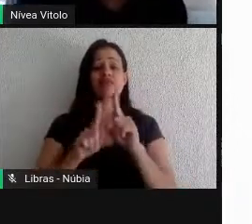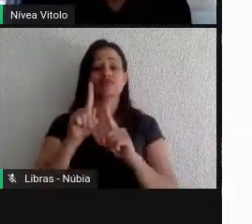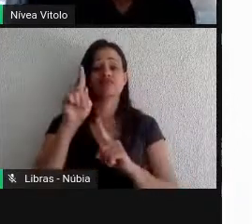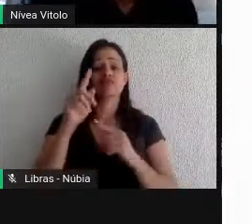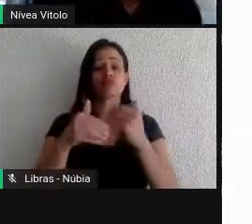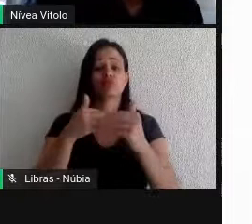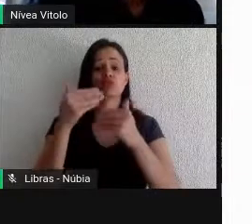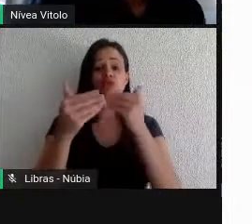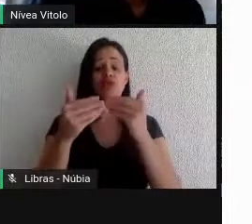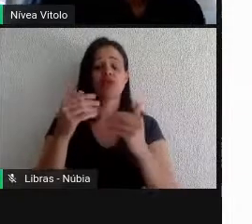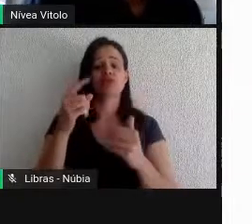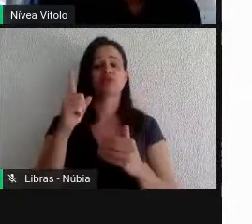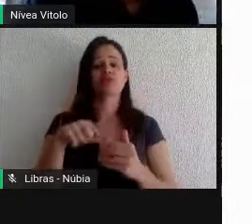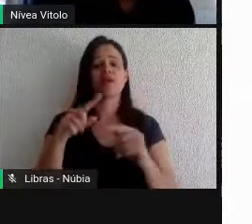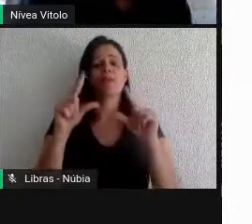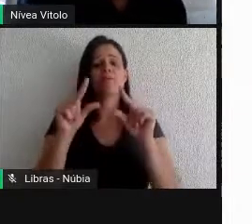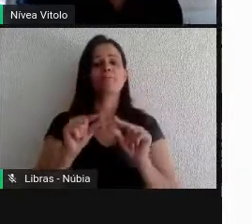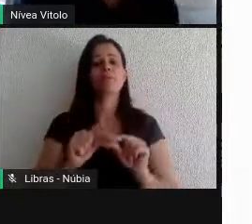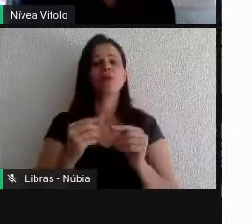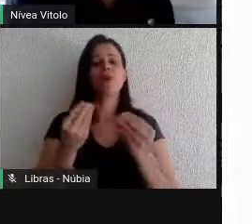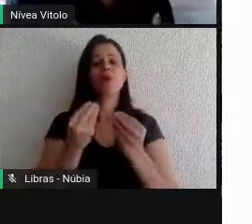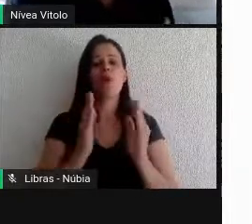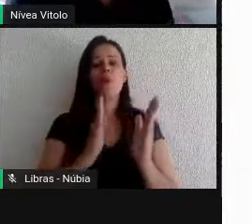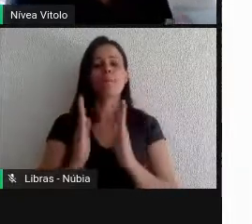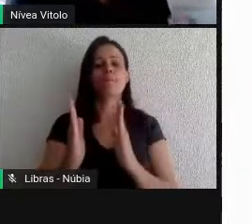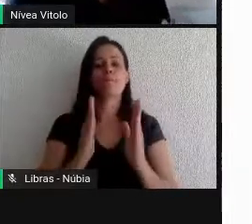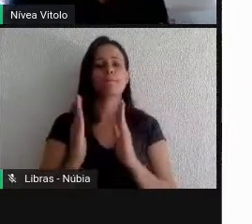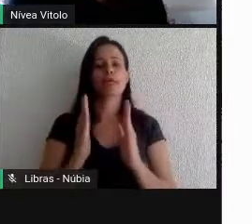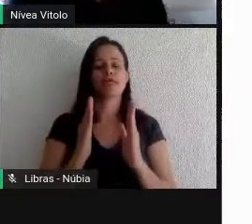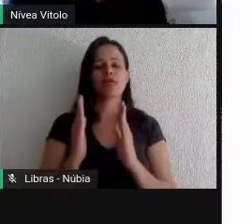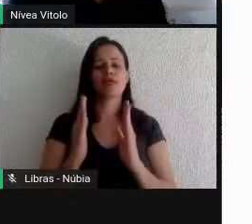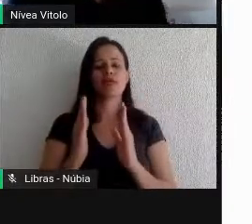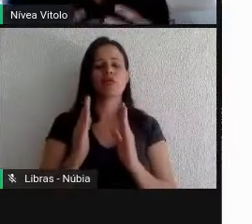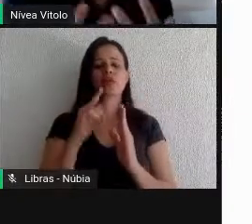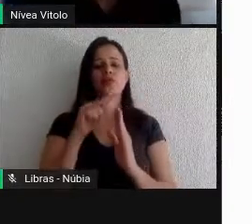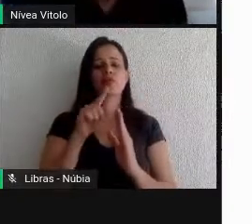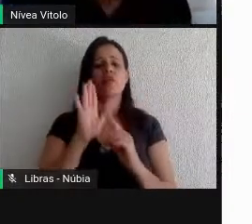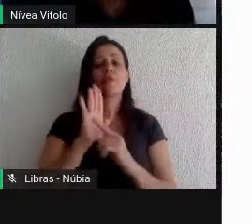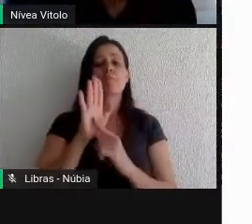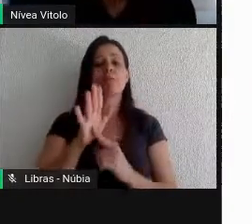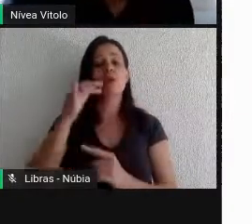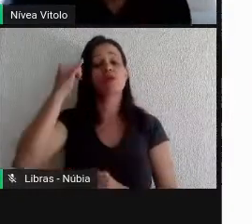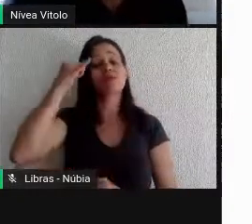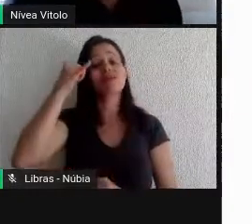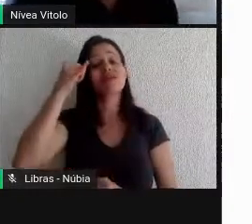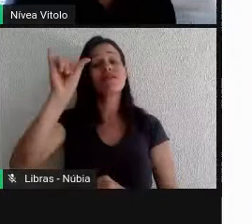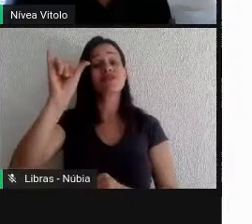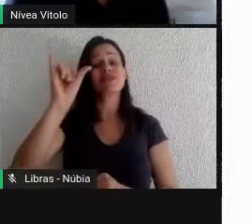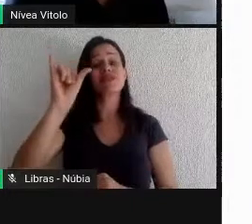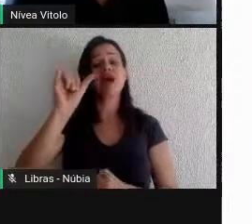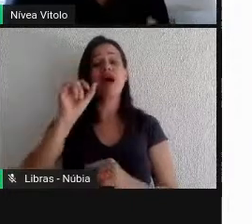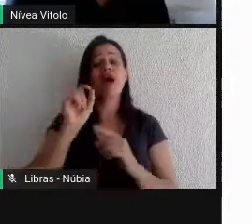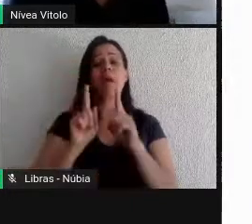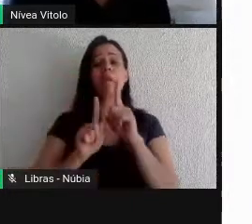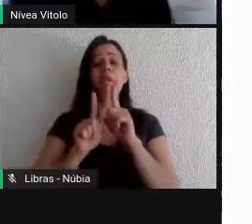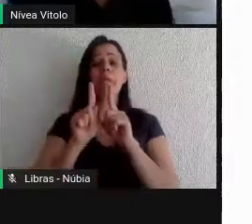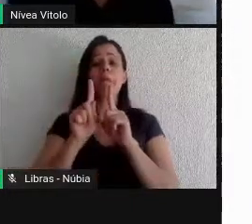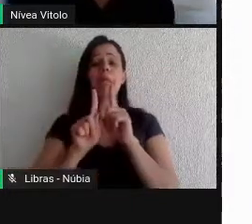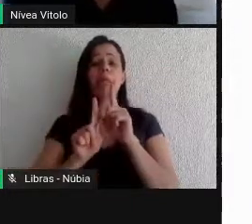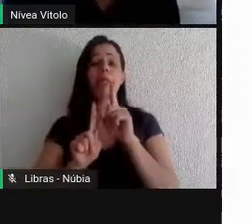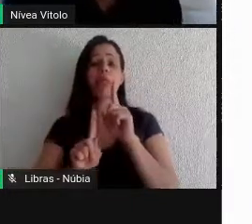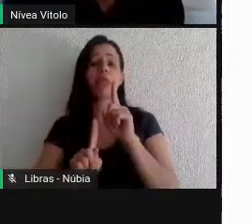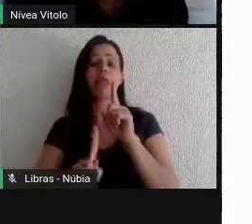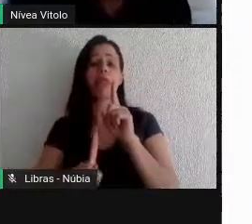menor iniciação em relação aos outros períodos, o que indica que, para evitar um sucesso menor, o presidente pode ter